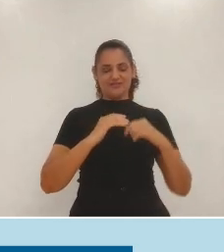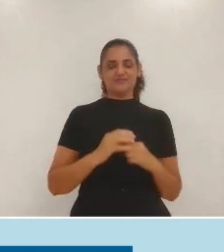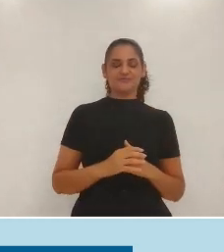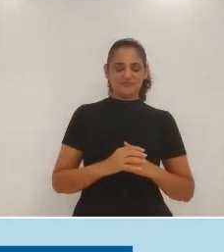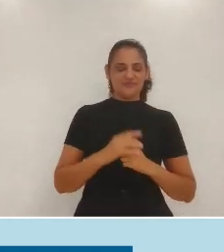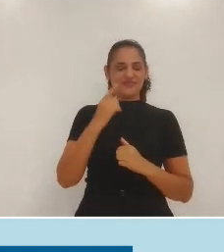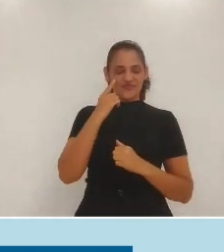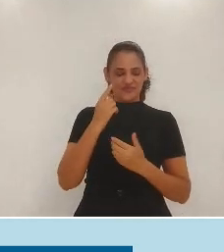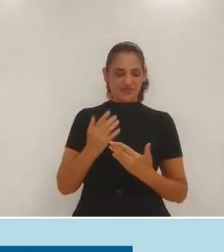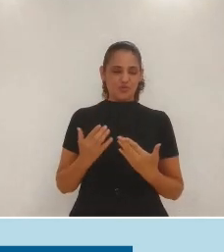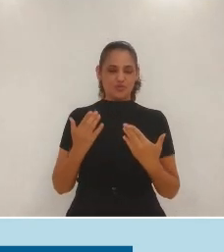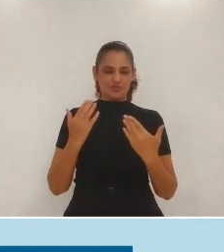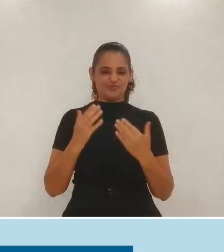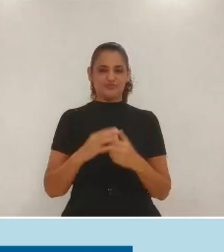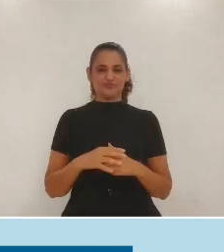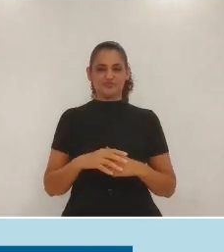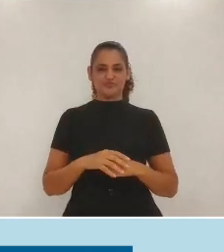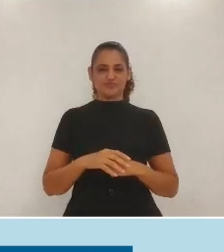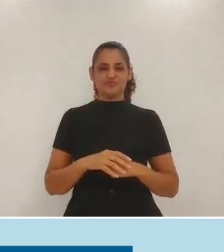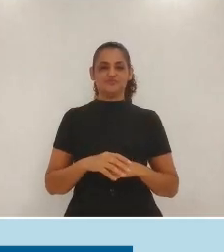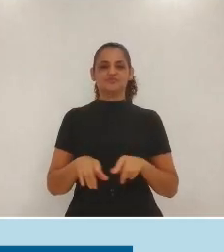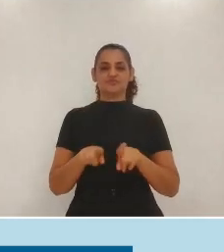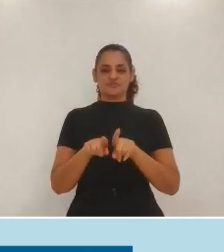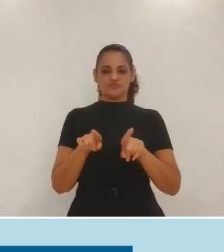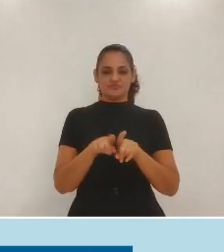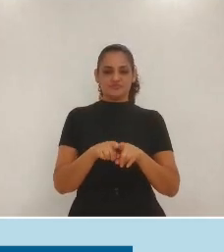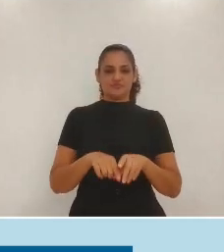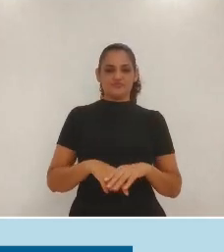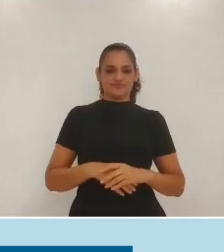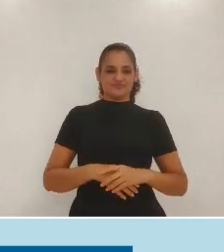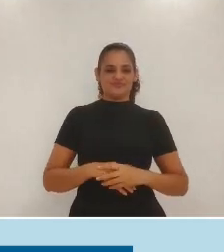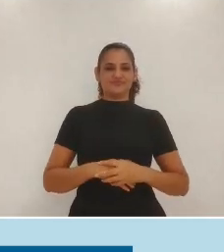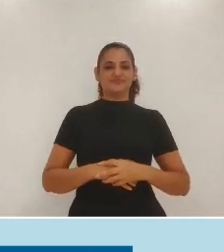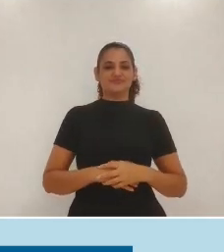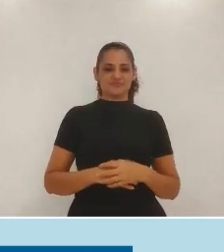frente. Os braços, ó,